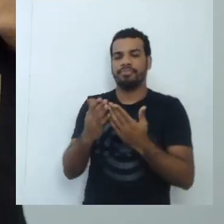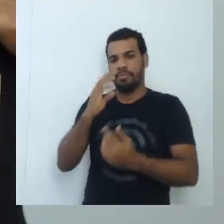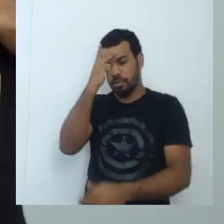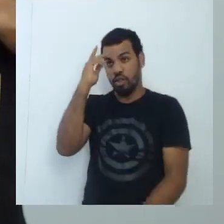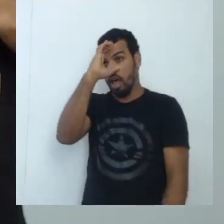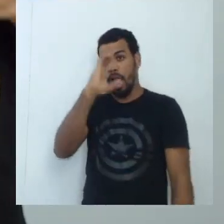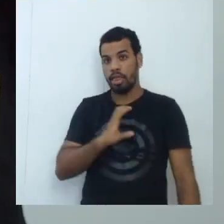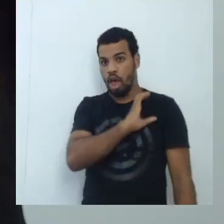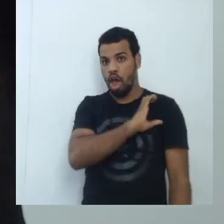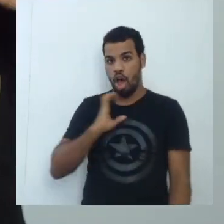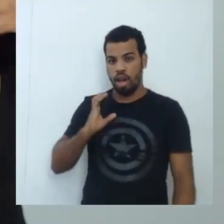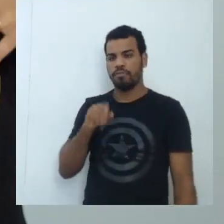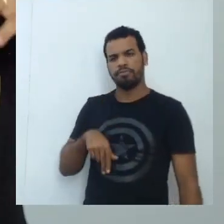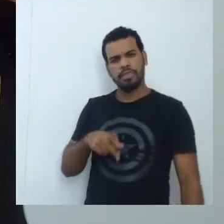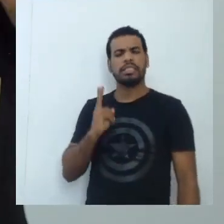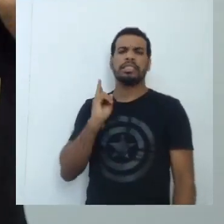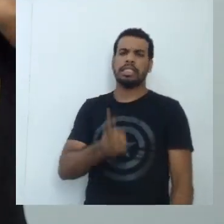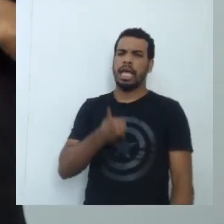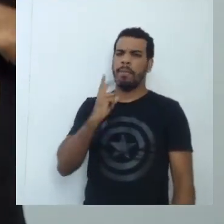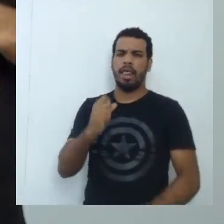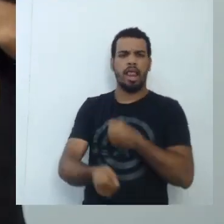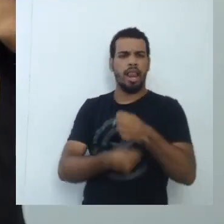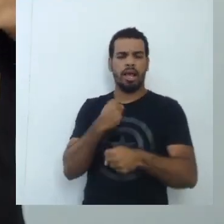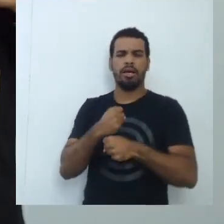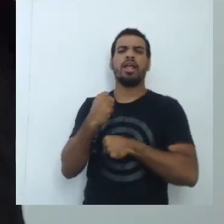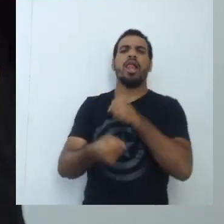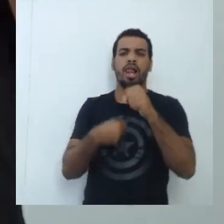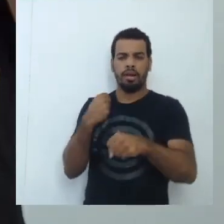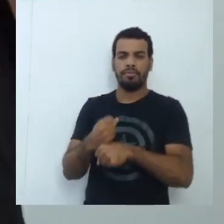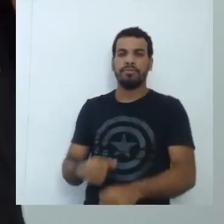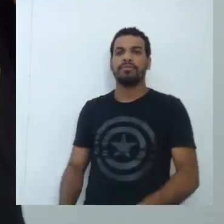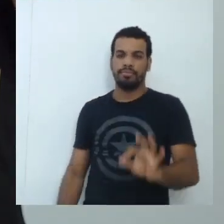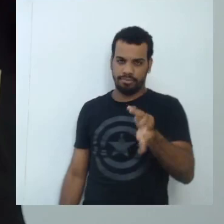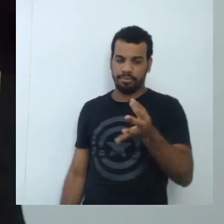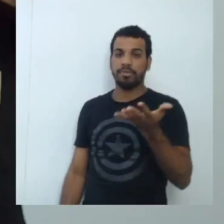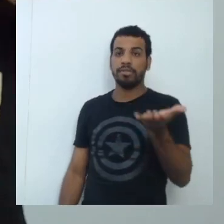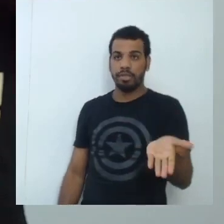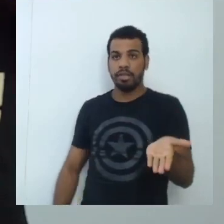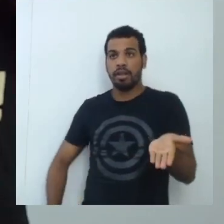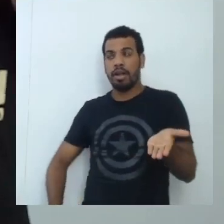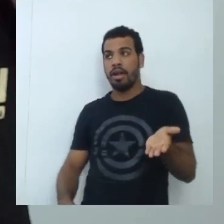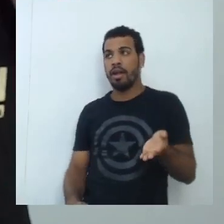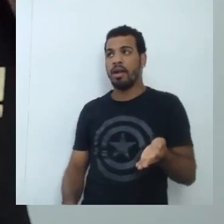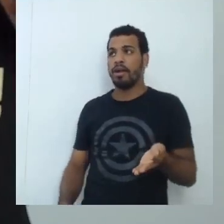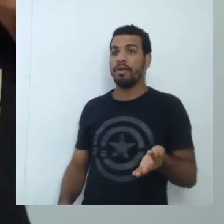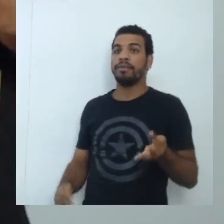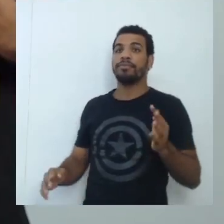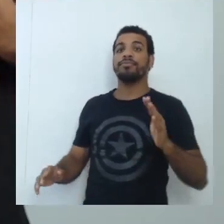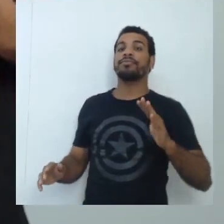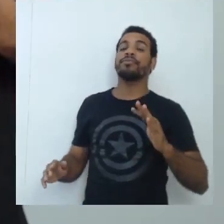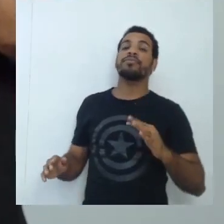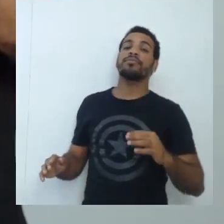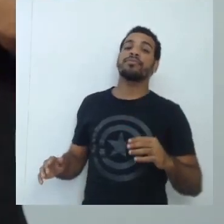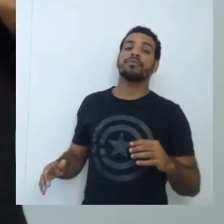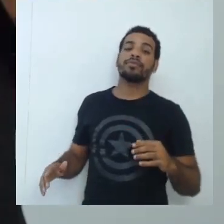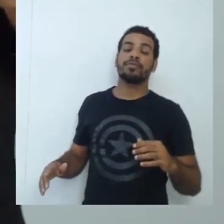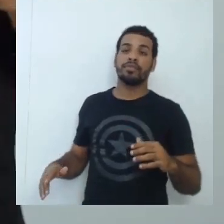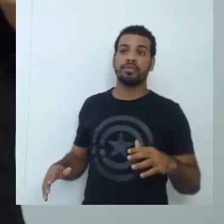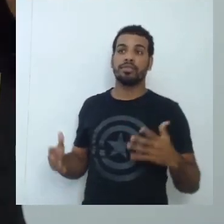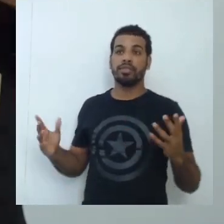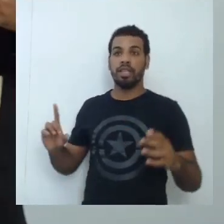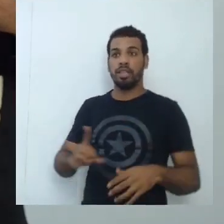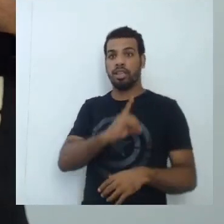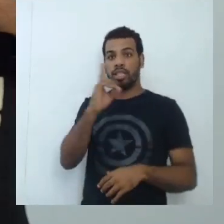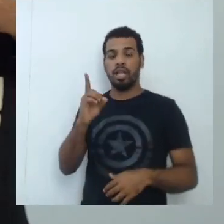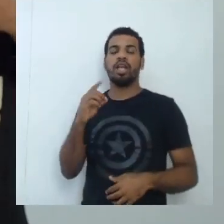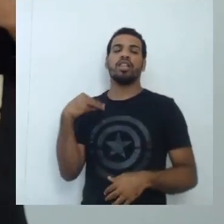católicos e católicas fazem isso todos os anos. Então, nós vamos ter essa celebração do dia de